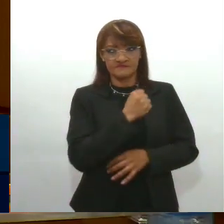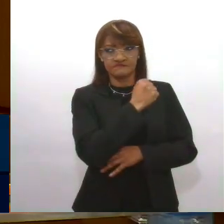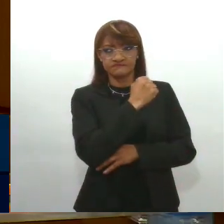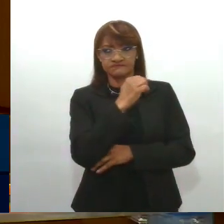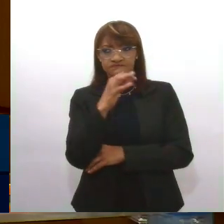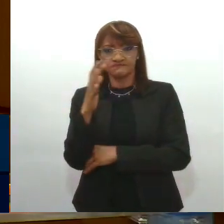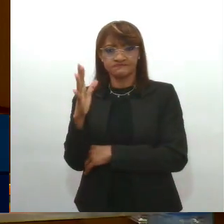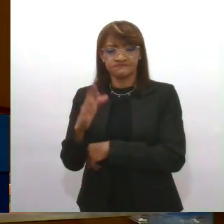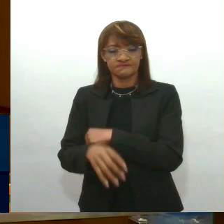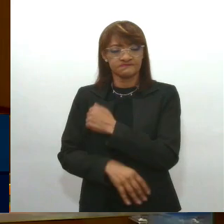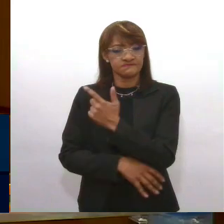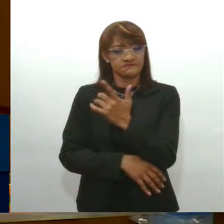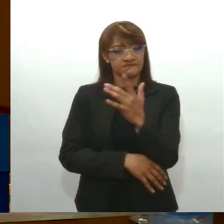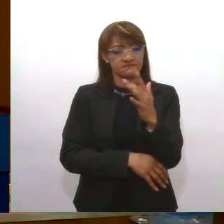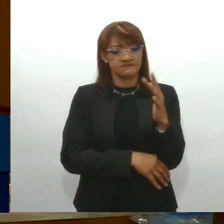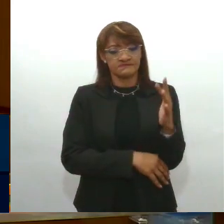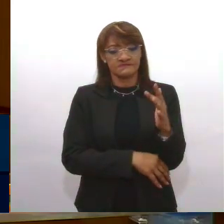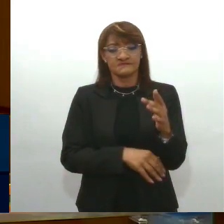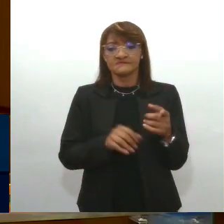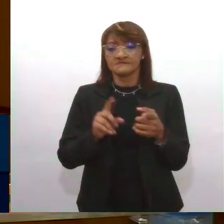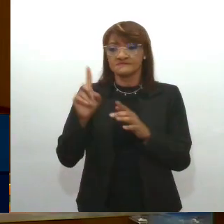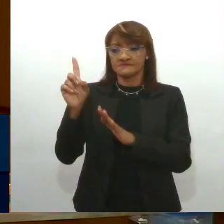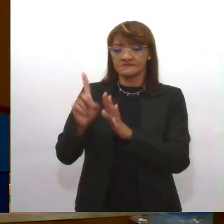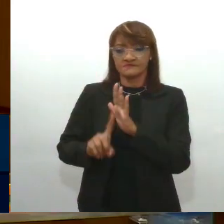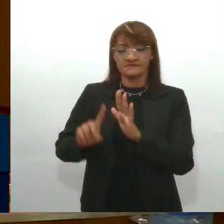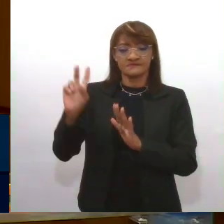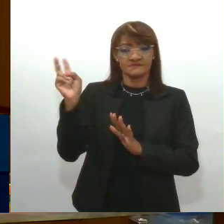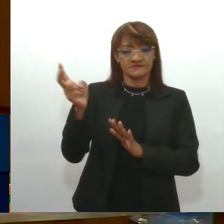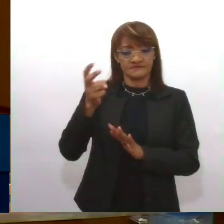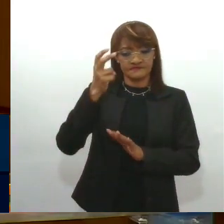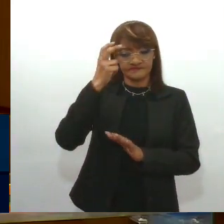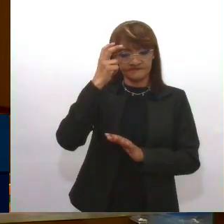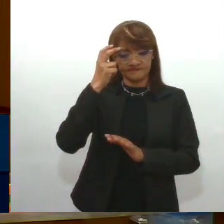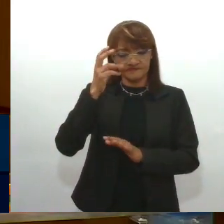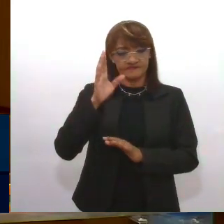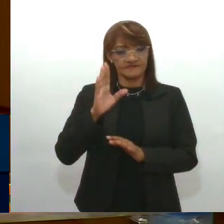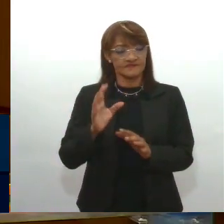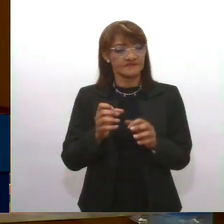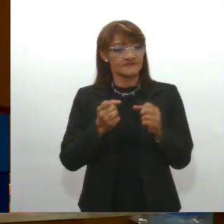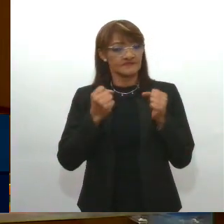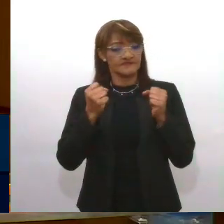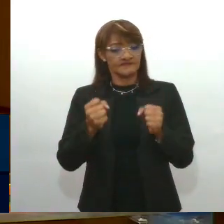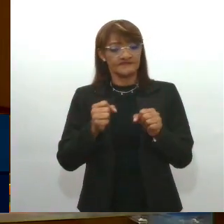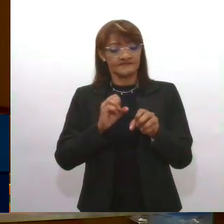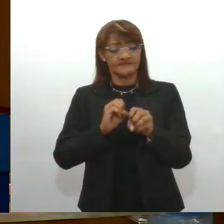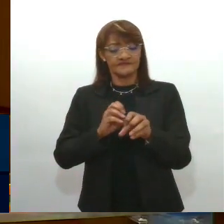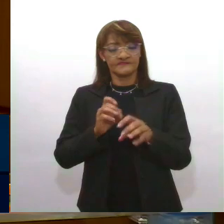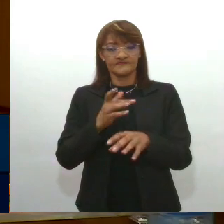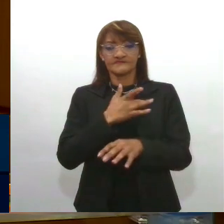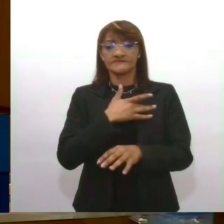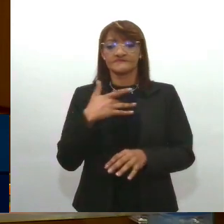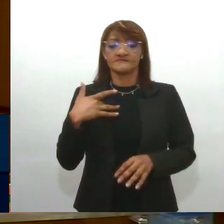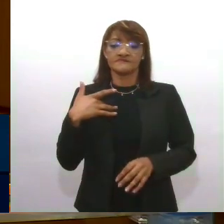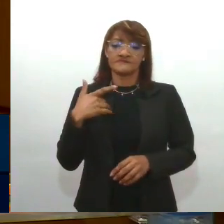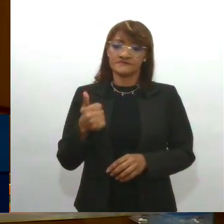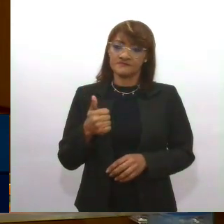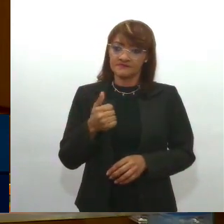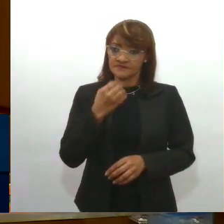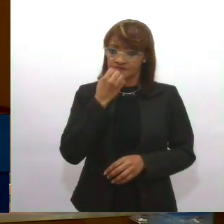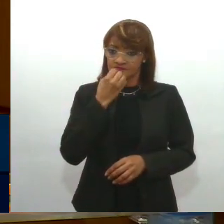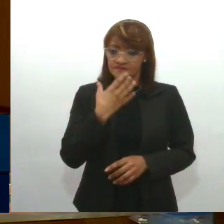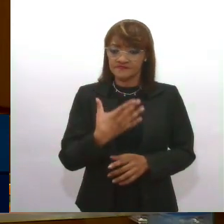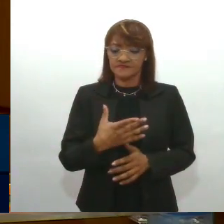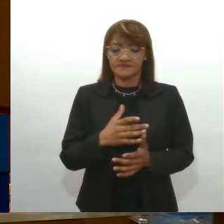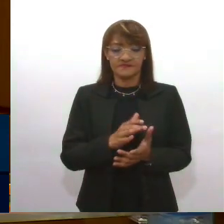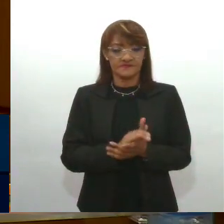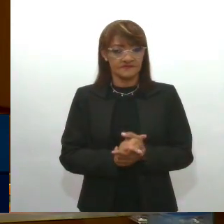cultura fortalecimento da educação e saúde pública de qualidade e a coerência e